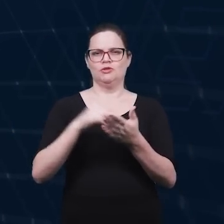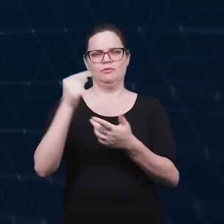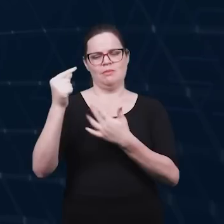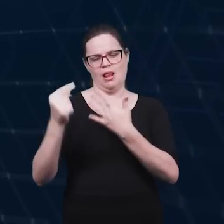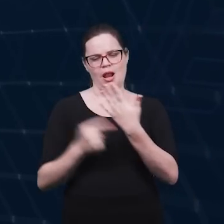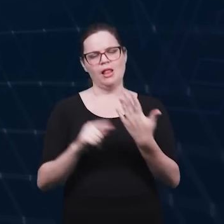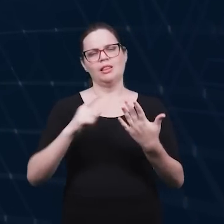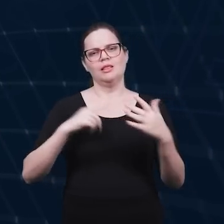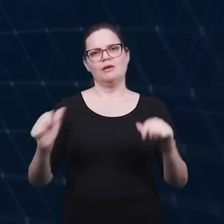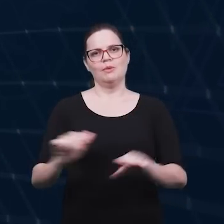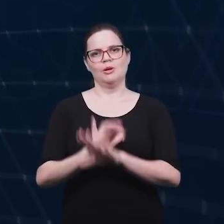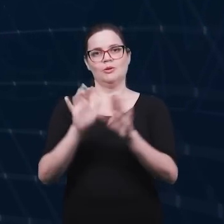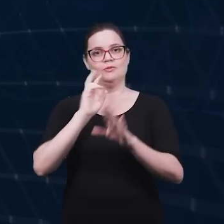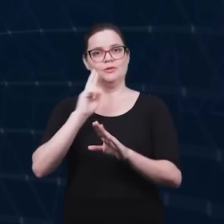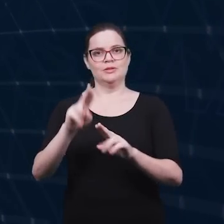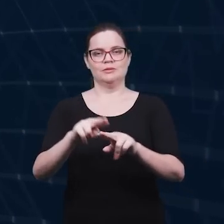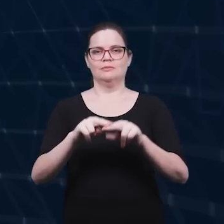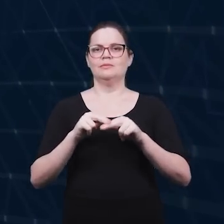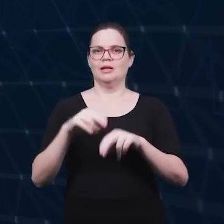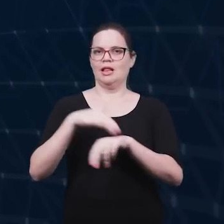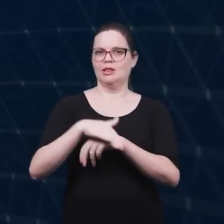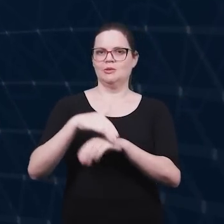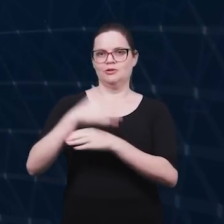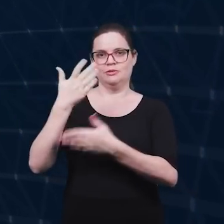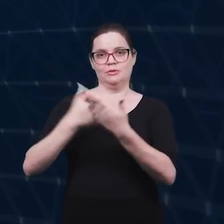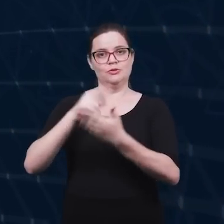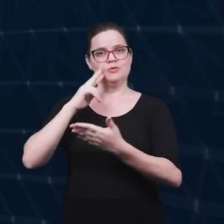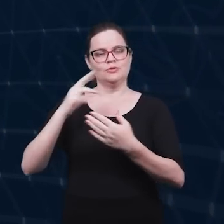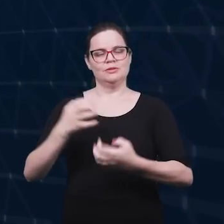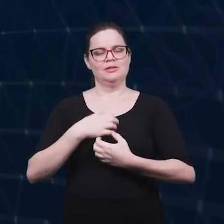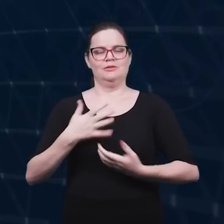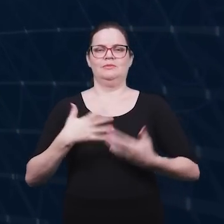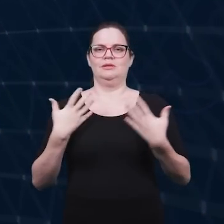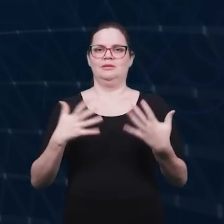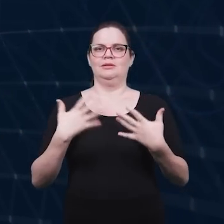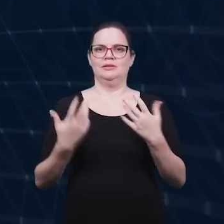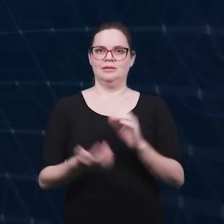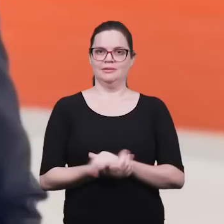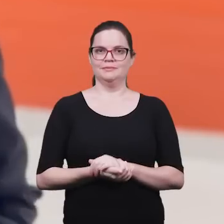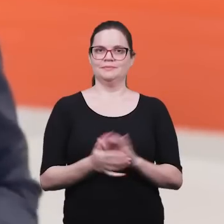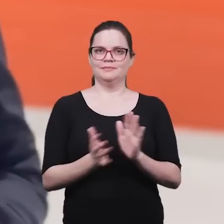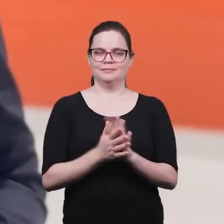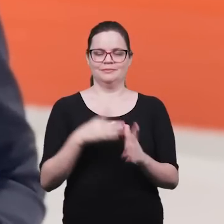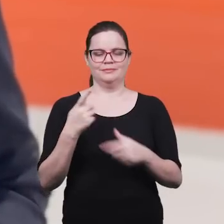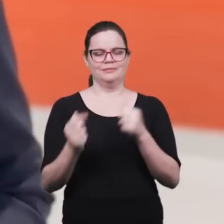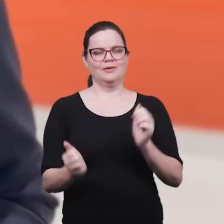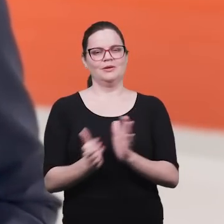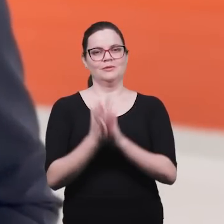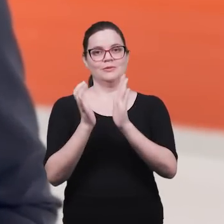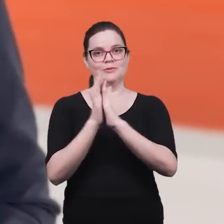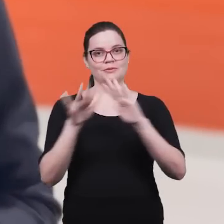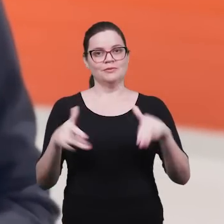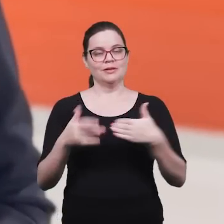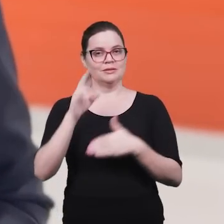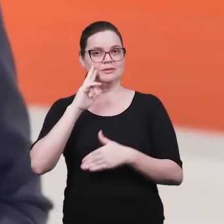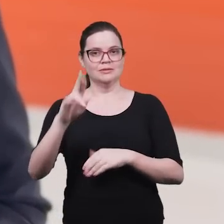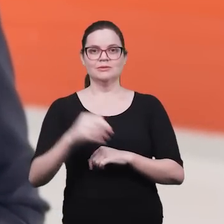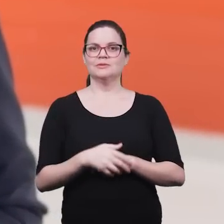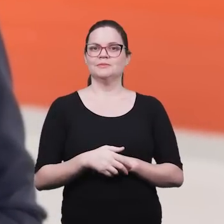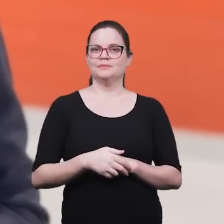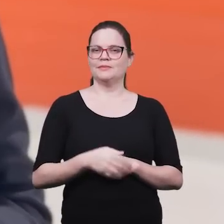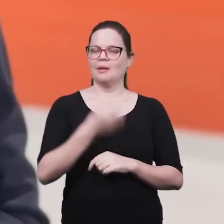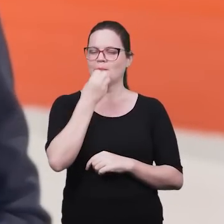Senhor, e foi uma grande alegria aquela noite na presença do nosso Deus. Bendito seja o Senhor. Louvado seja o nome do Senhor,